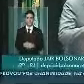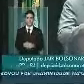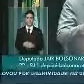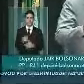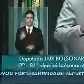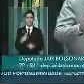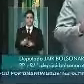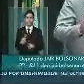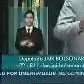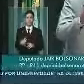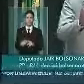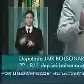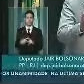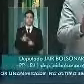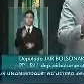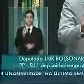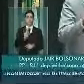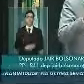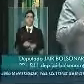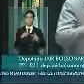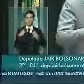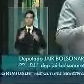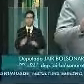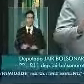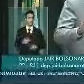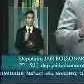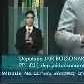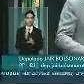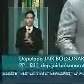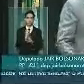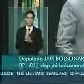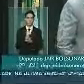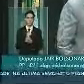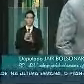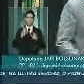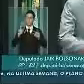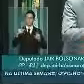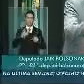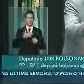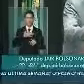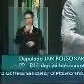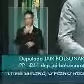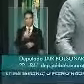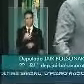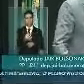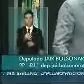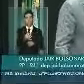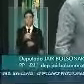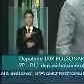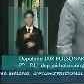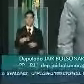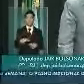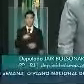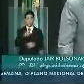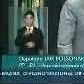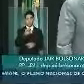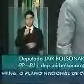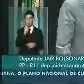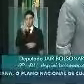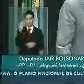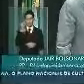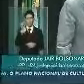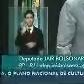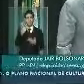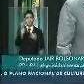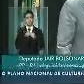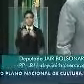Porque a definição de direitos humanos para eles é completamente diferente da minha. O presidente Lula, há pouco tempo, comparou